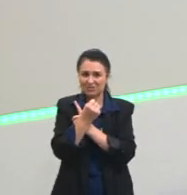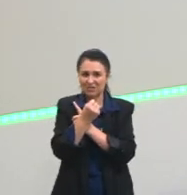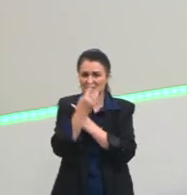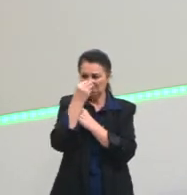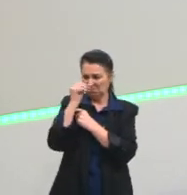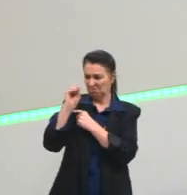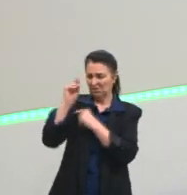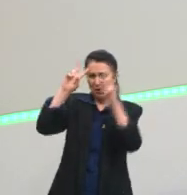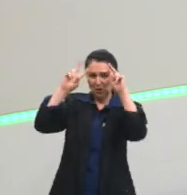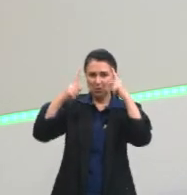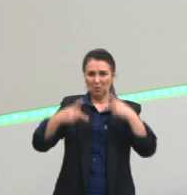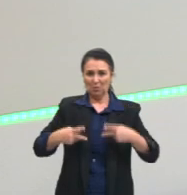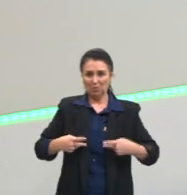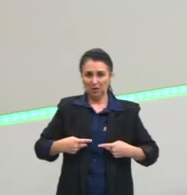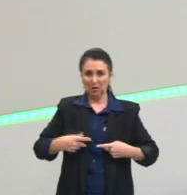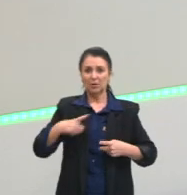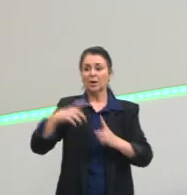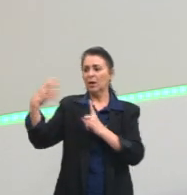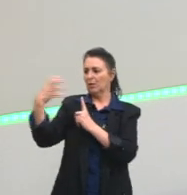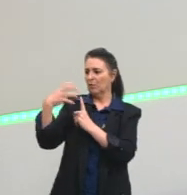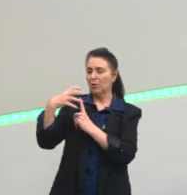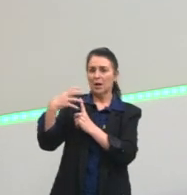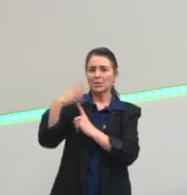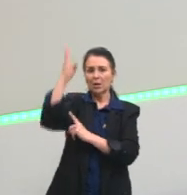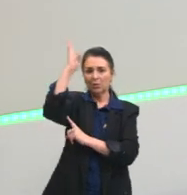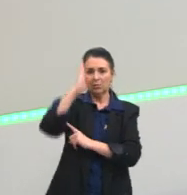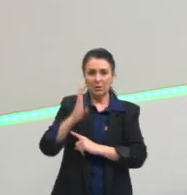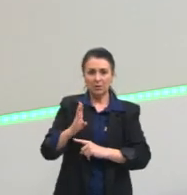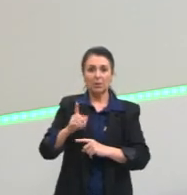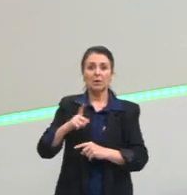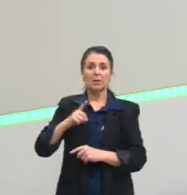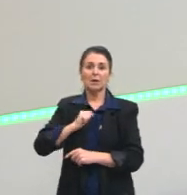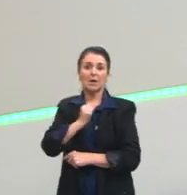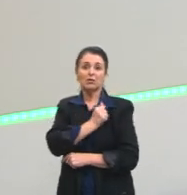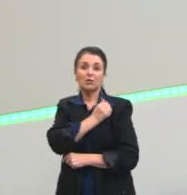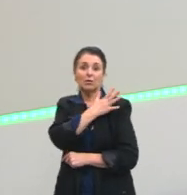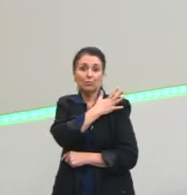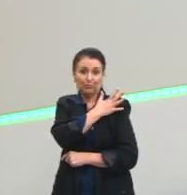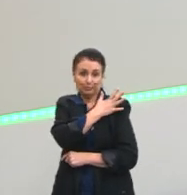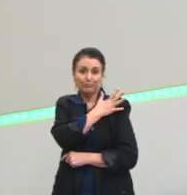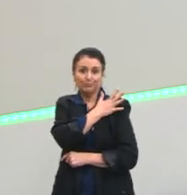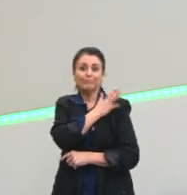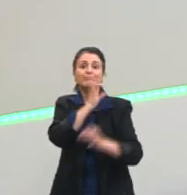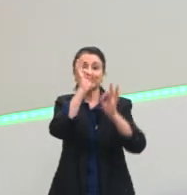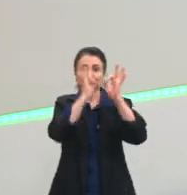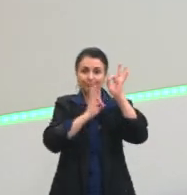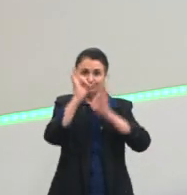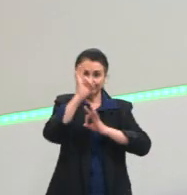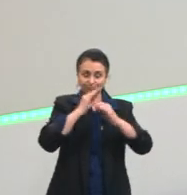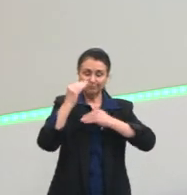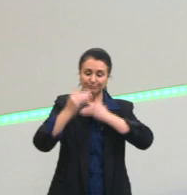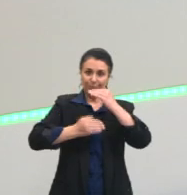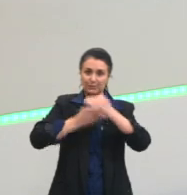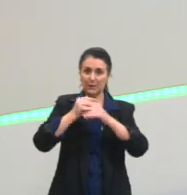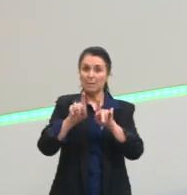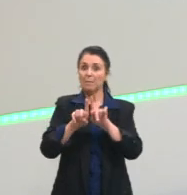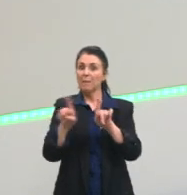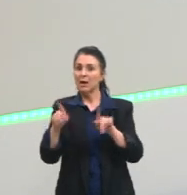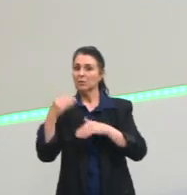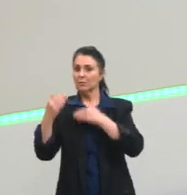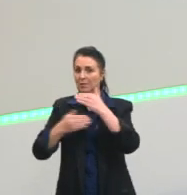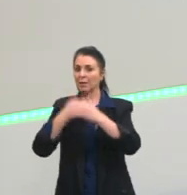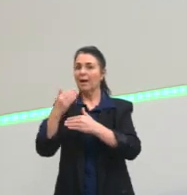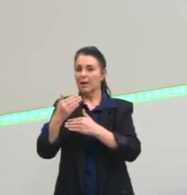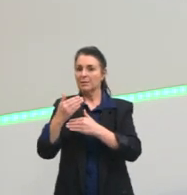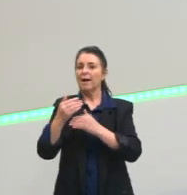que teve influência tão muito Brasil positivismo nas ditaduras militares nessa questão da Ordem e Progresso e que o progresso traria a